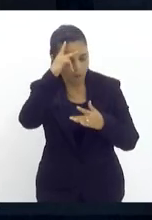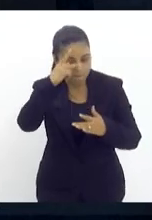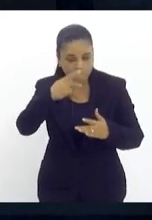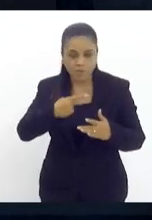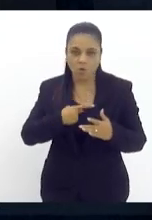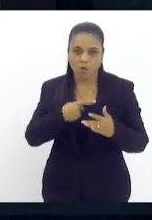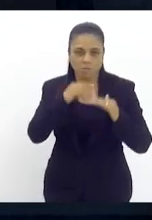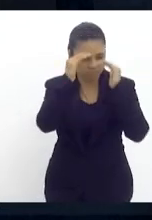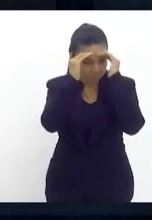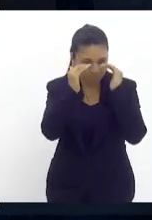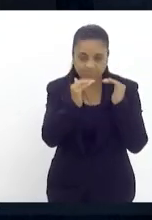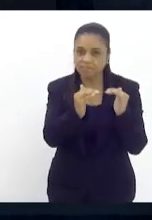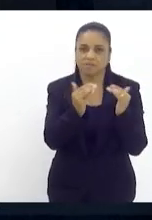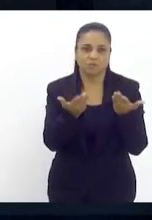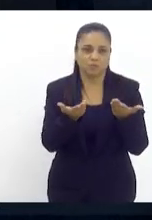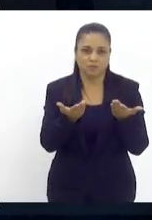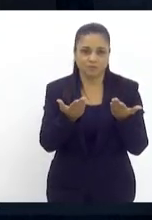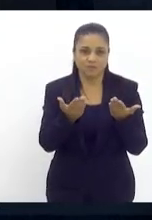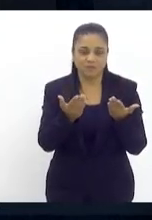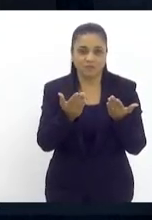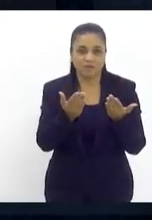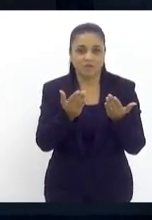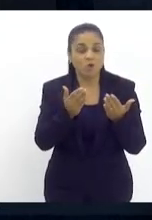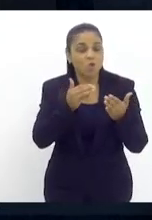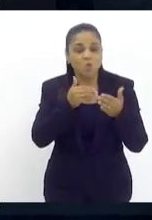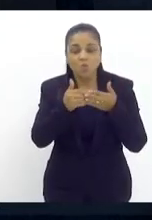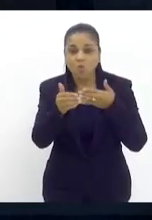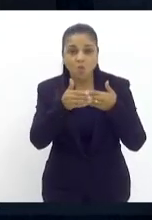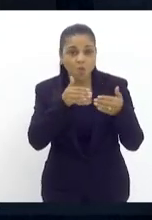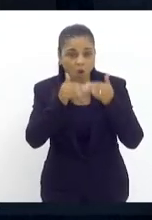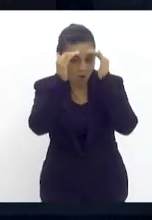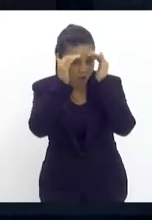autoridade. A autoridade, seja ela qual for,